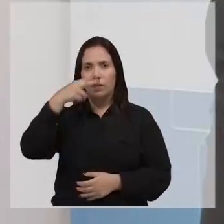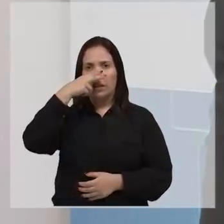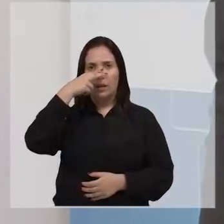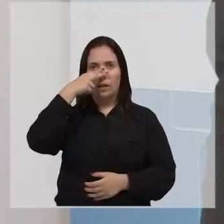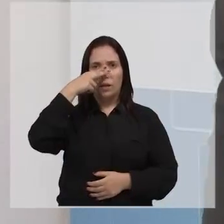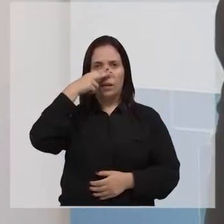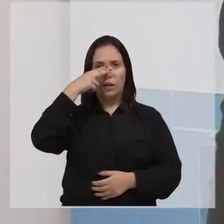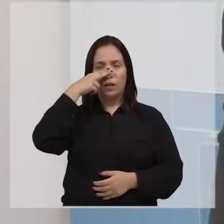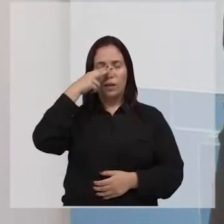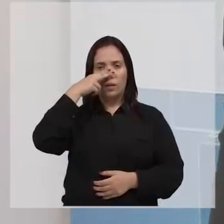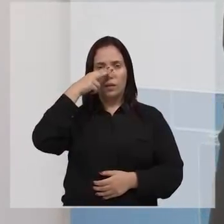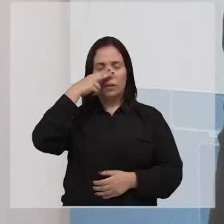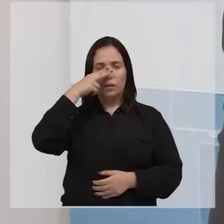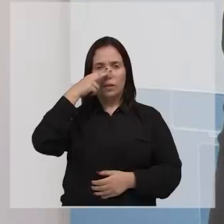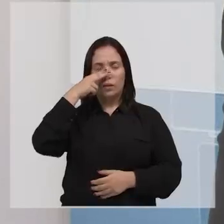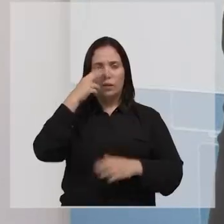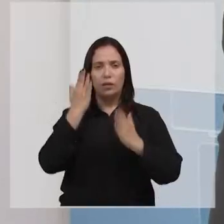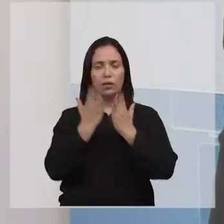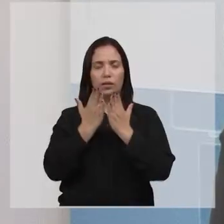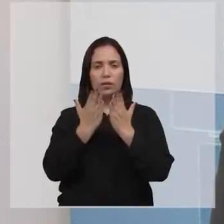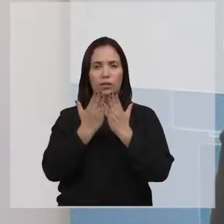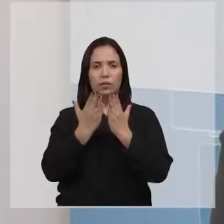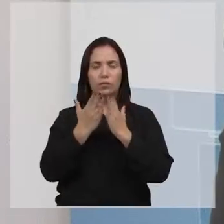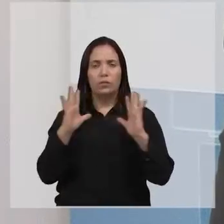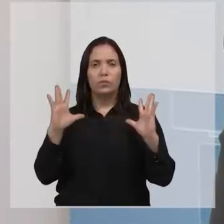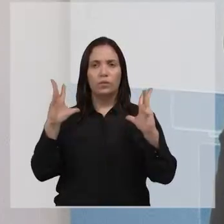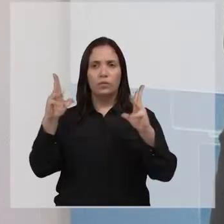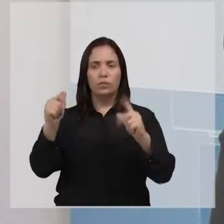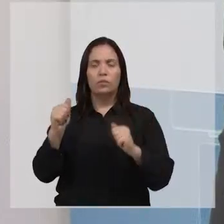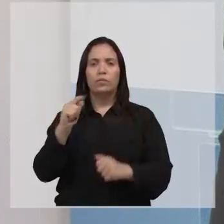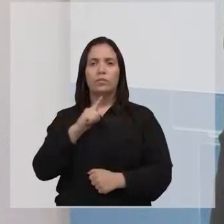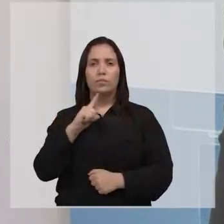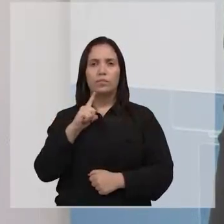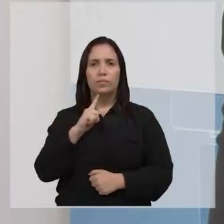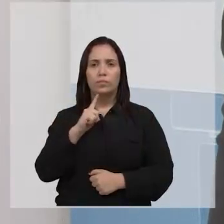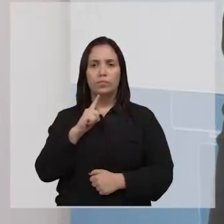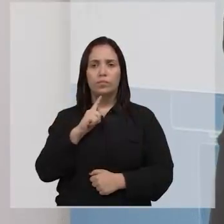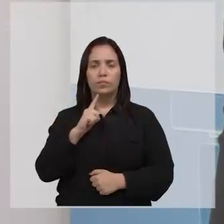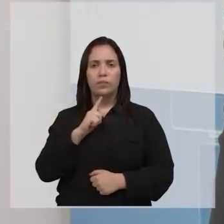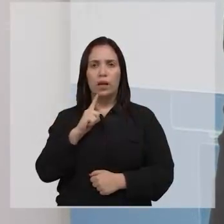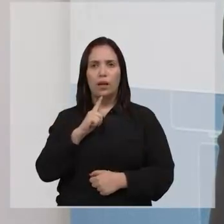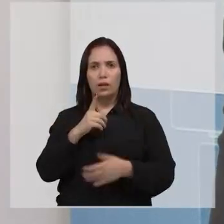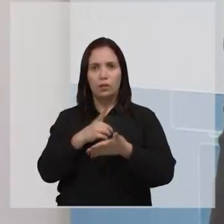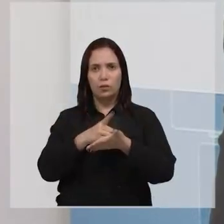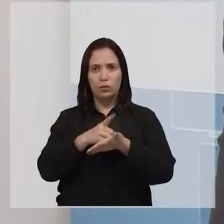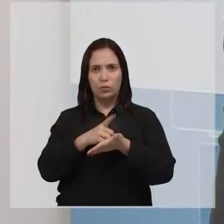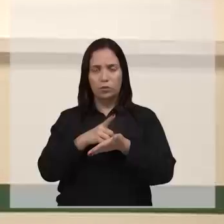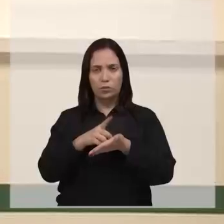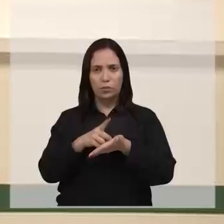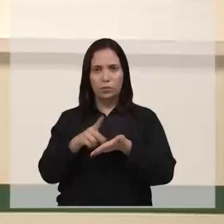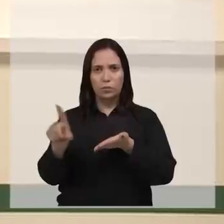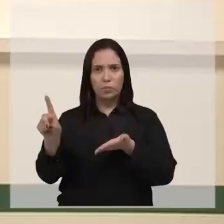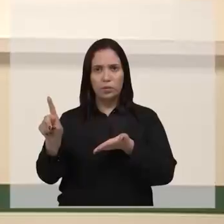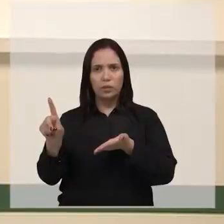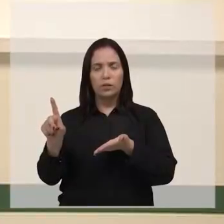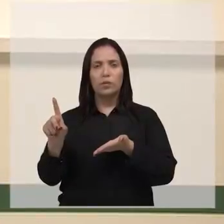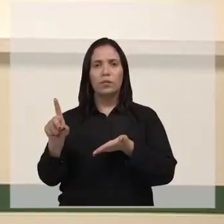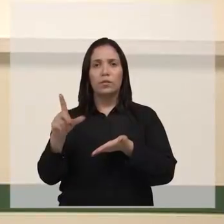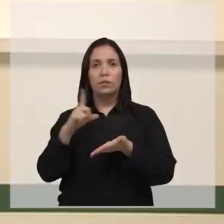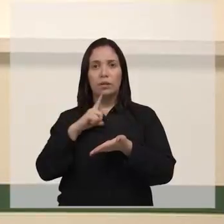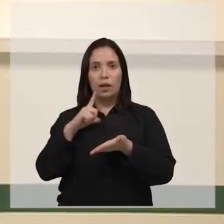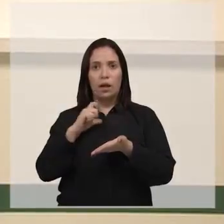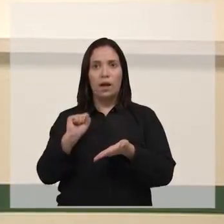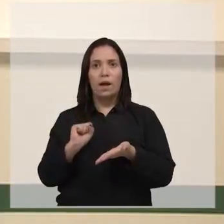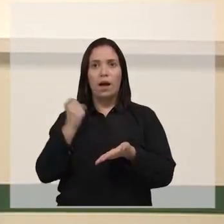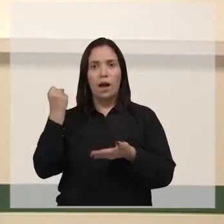evangélicos fizeram o paralelo. As pessoas que têm... Quando eles têm inimigo, o inimigo deles É que você está falando... é